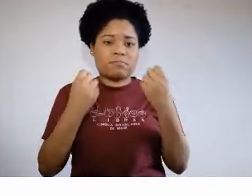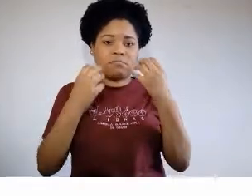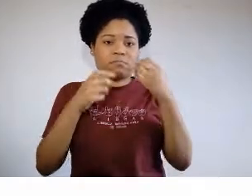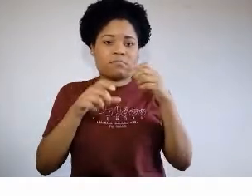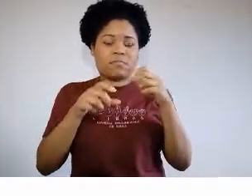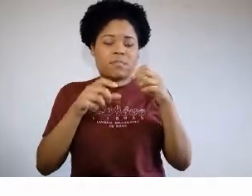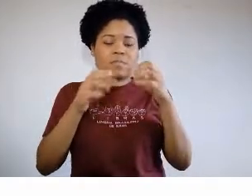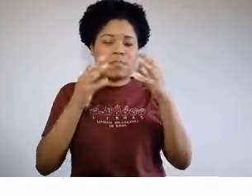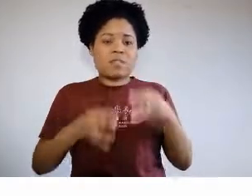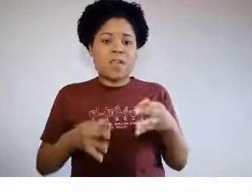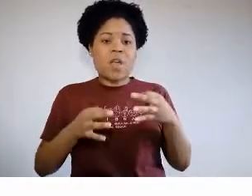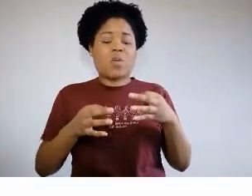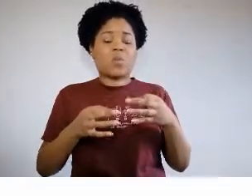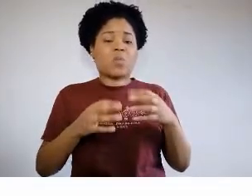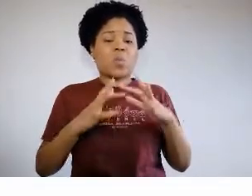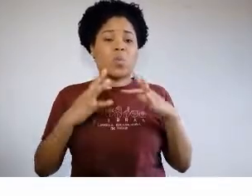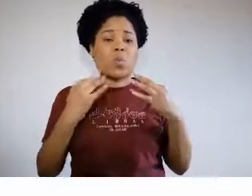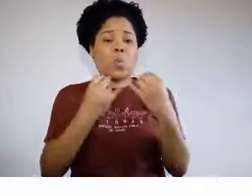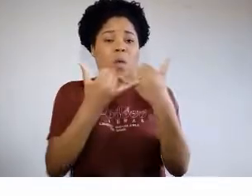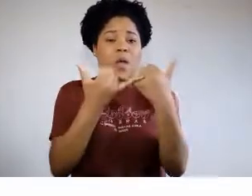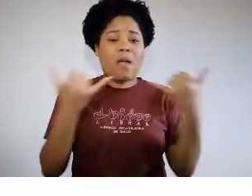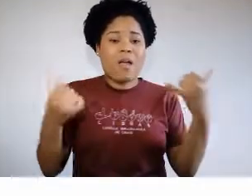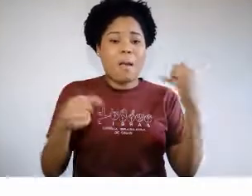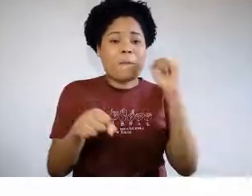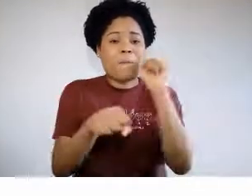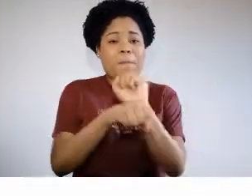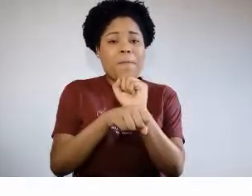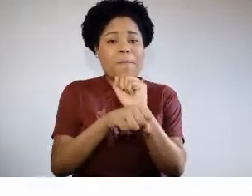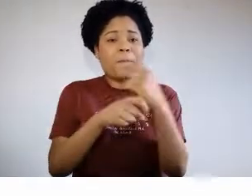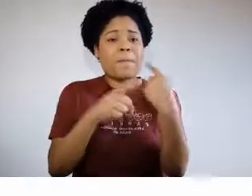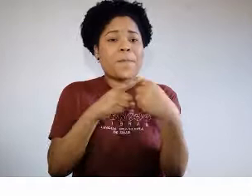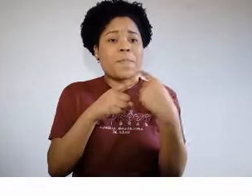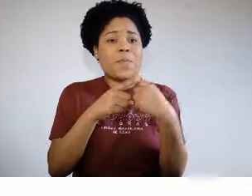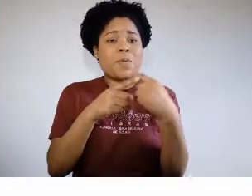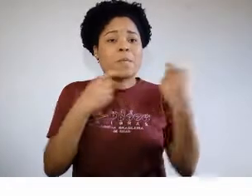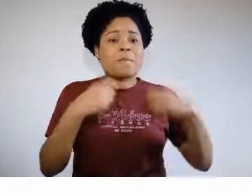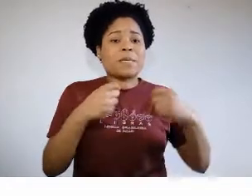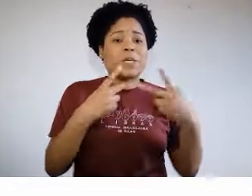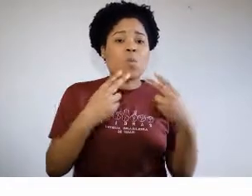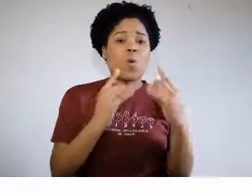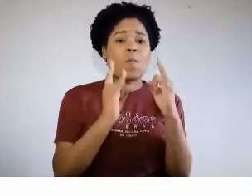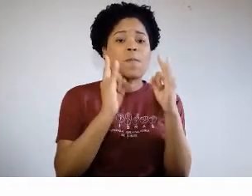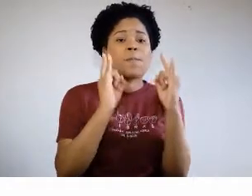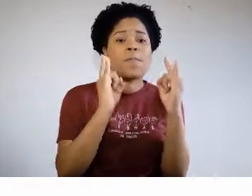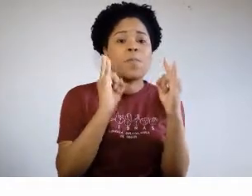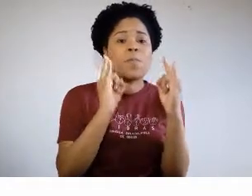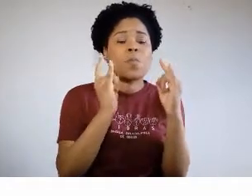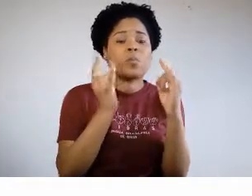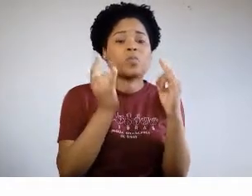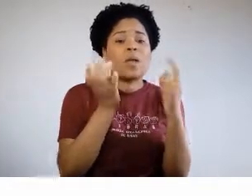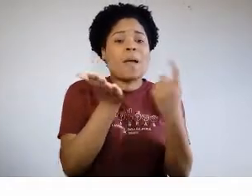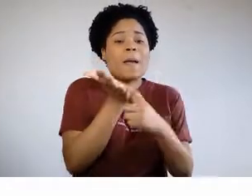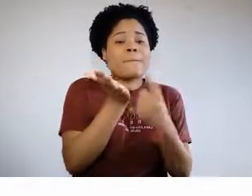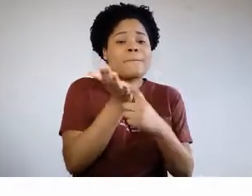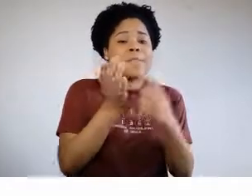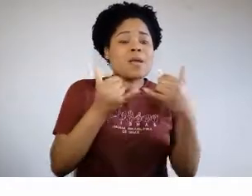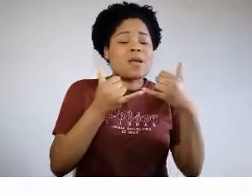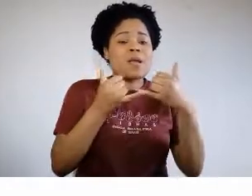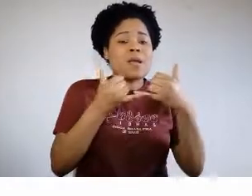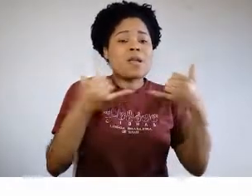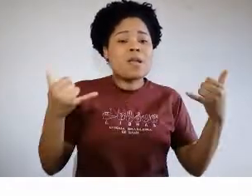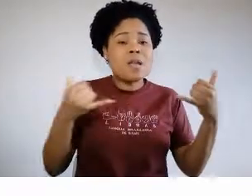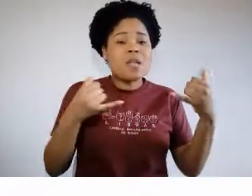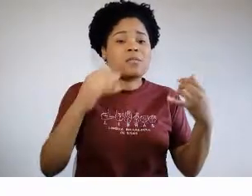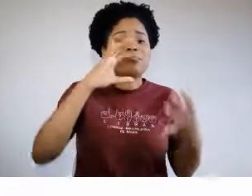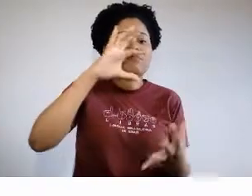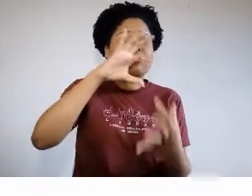funcionando adequadamente, a rede toda para. Por quê? Porque eles funcionam como ponte, né? As placas de rede